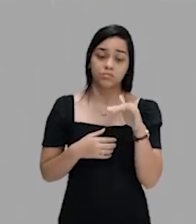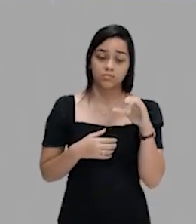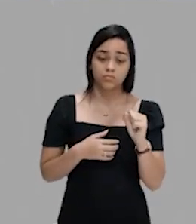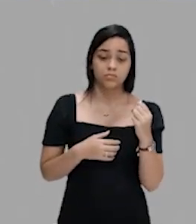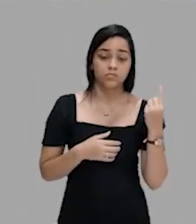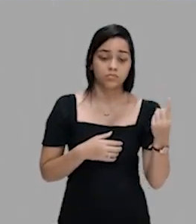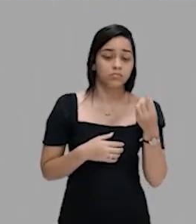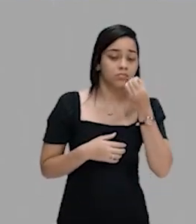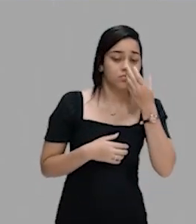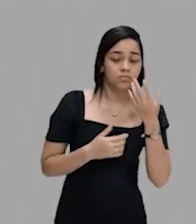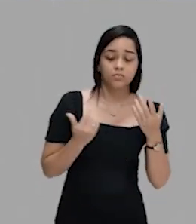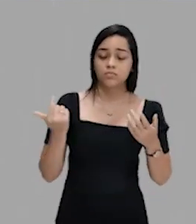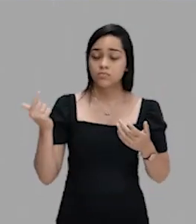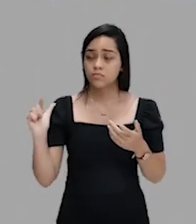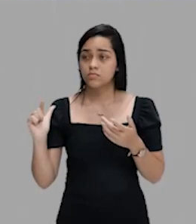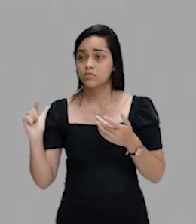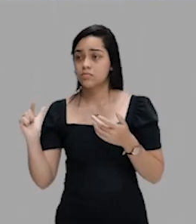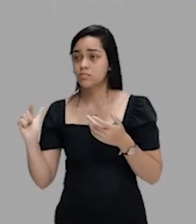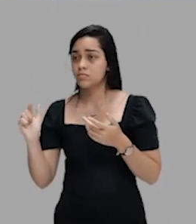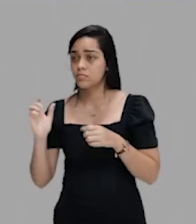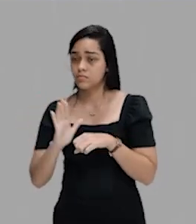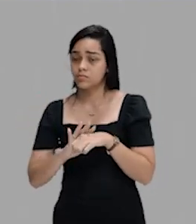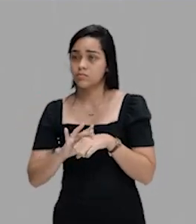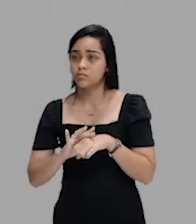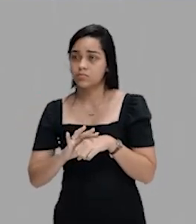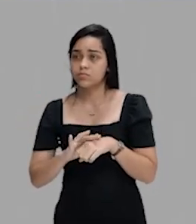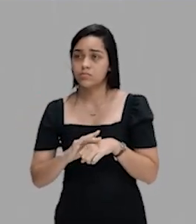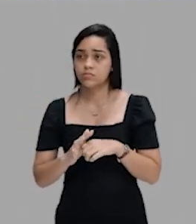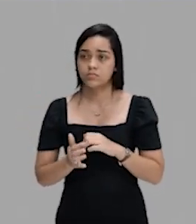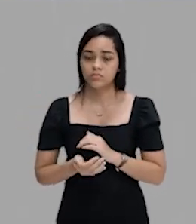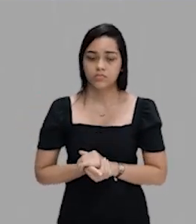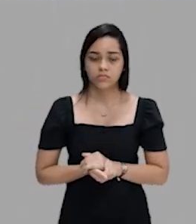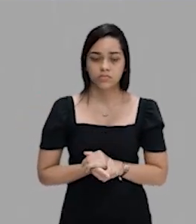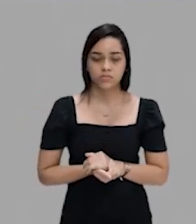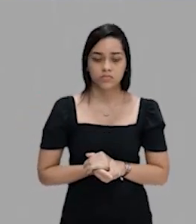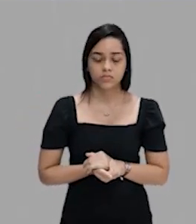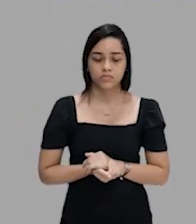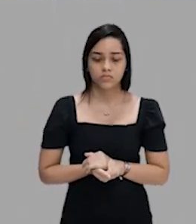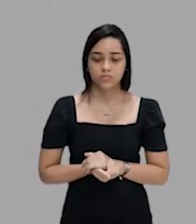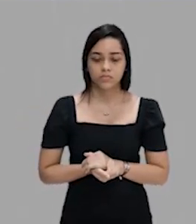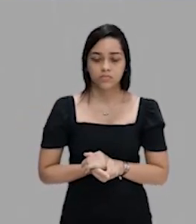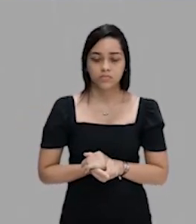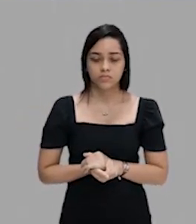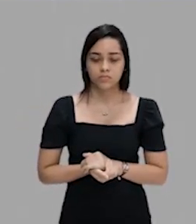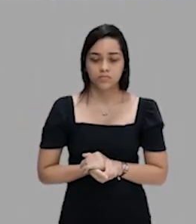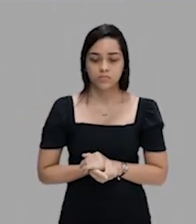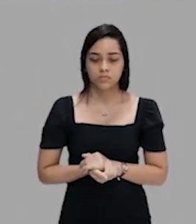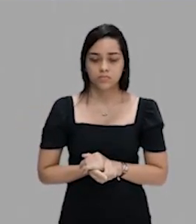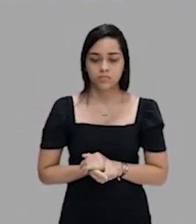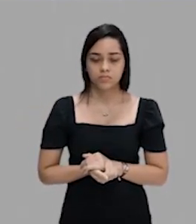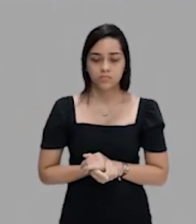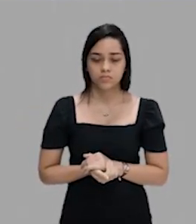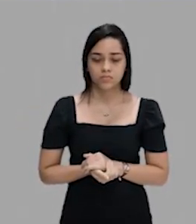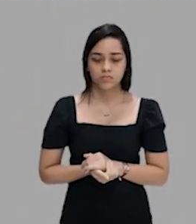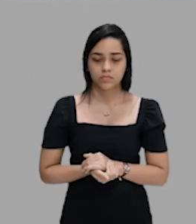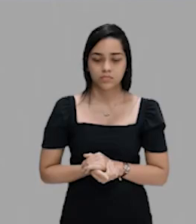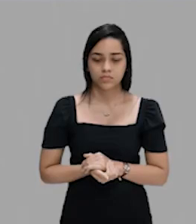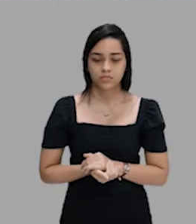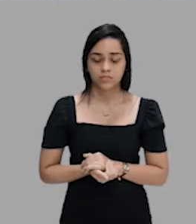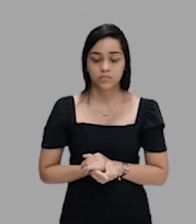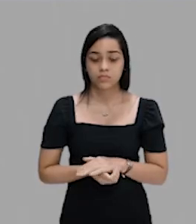uma estaria bem e a outra não estaria Eita mas vocês são feras Já estou imaginando aí vocês marcando a questão certa